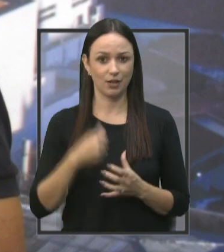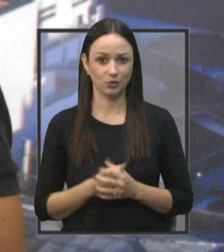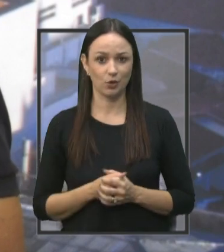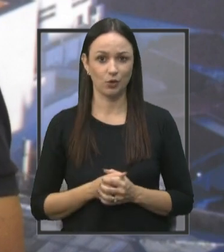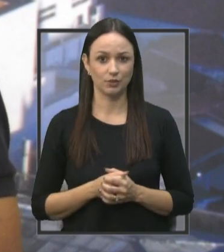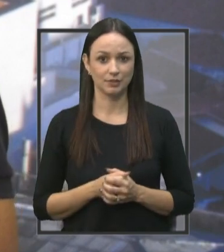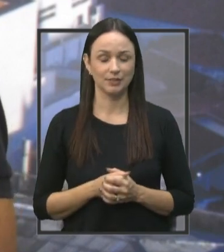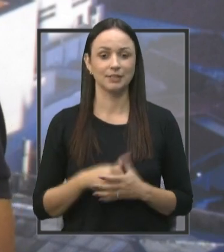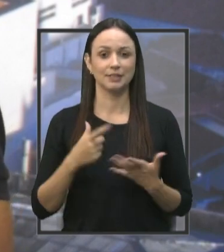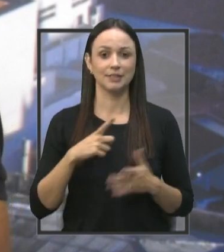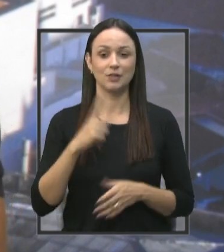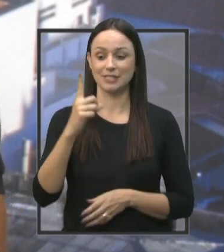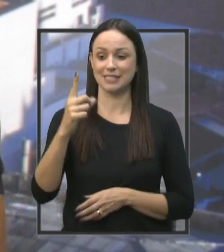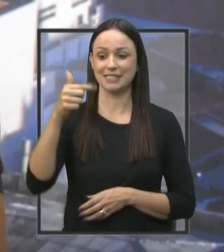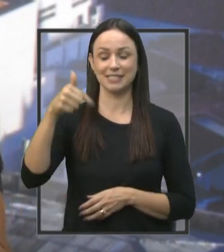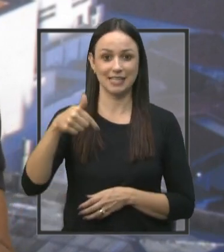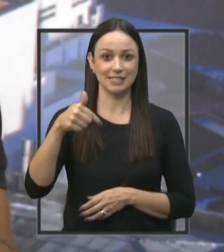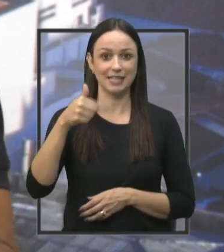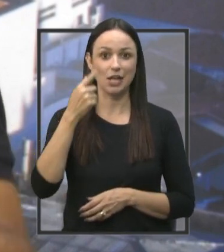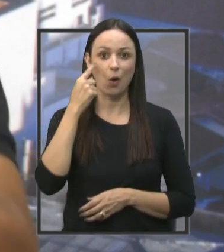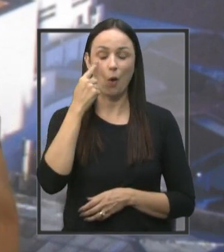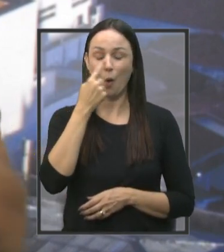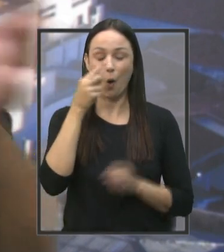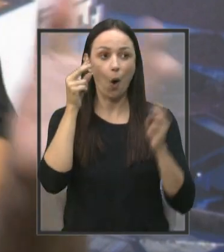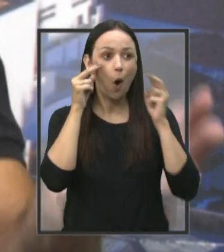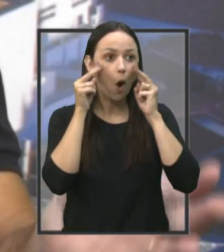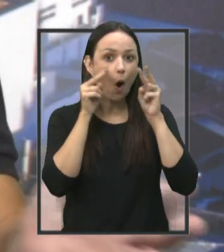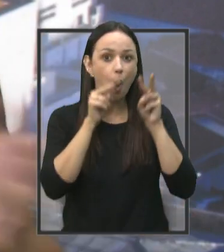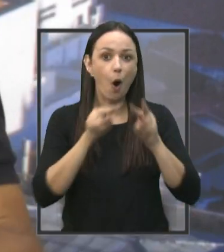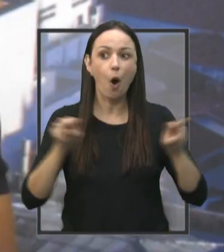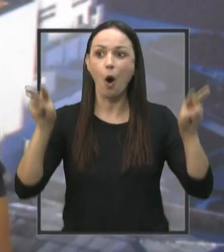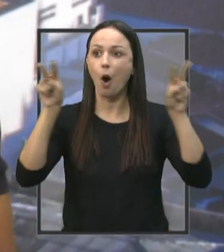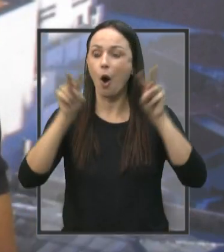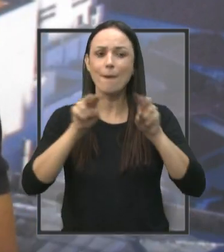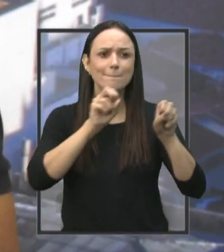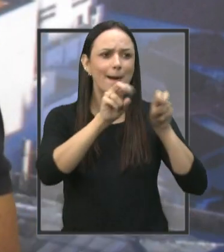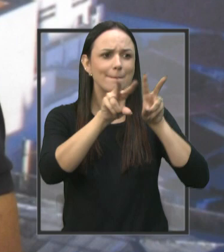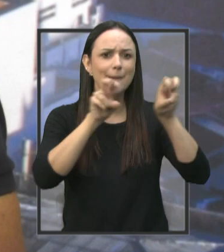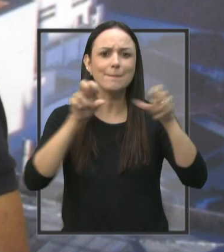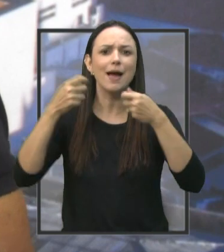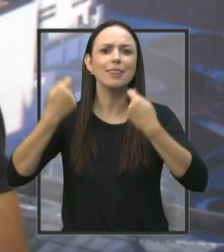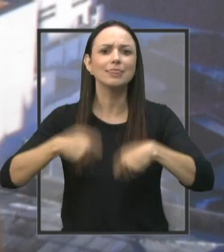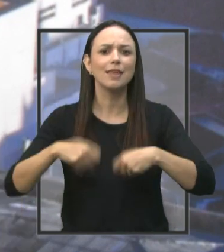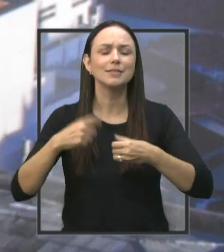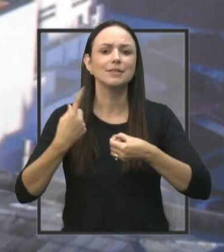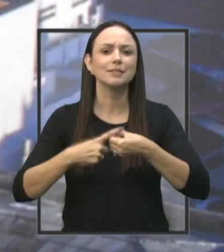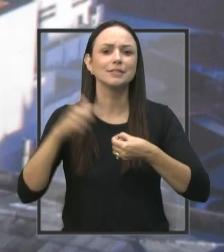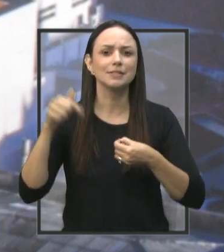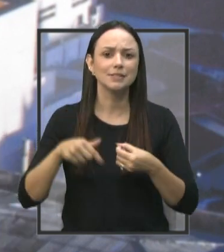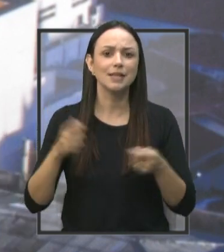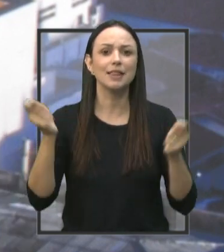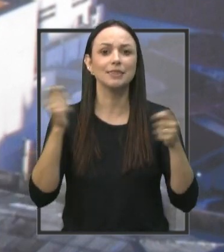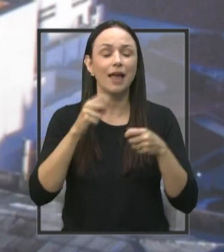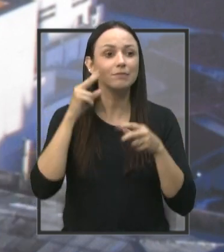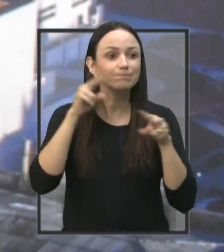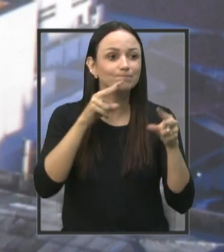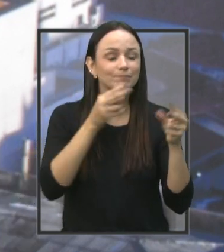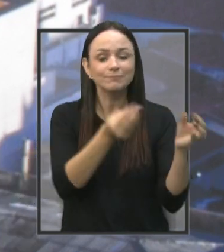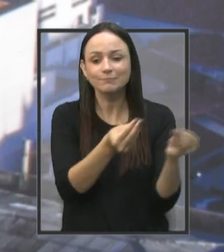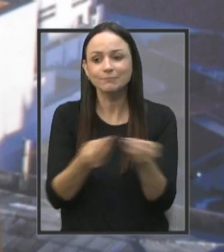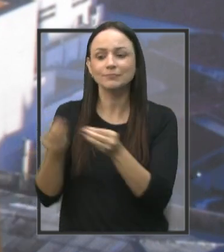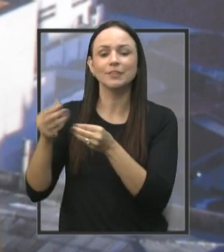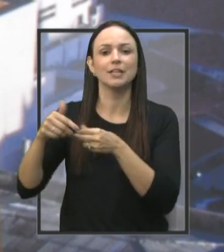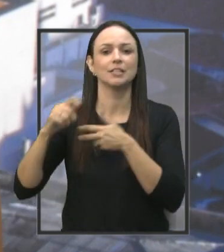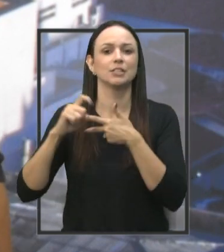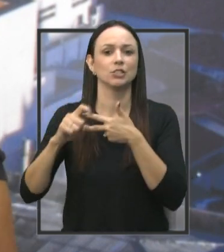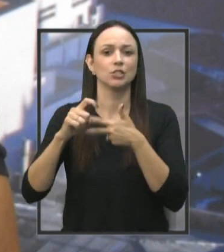vereadores. Sim. Então, são 17 olhares diante das necessidades do município que são trazidas até o Executivo,